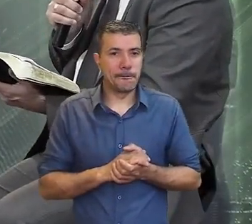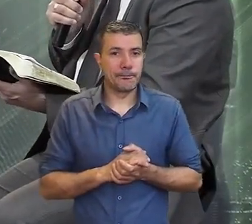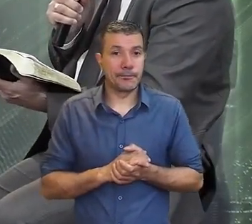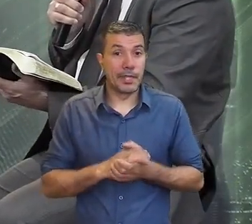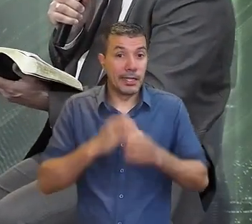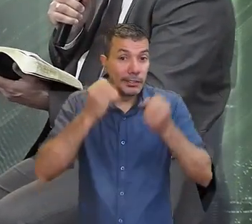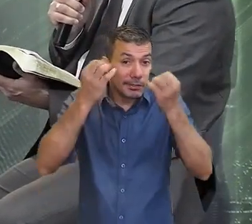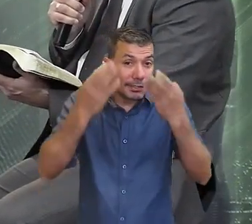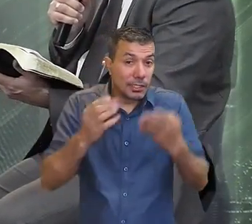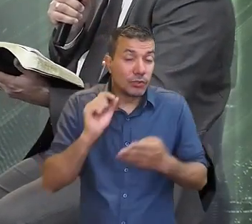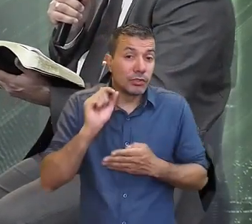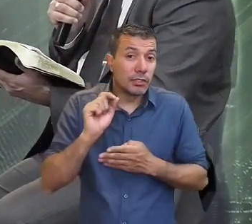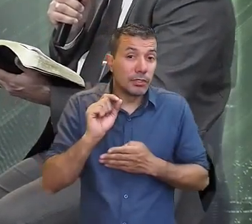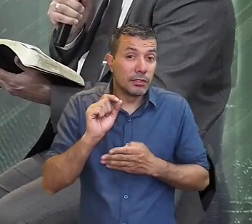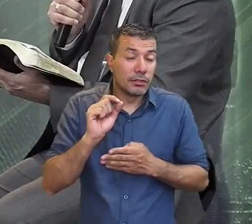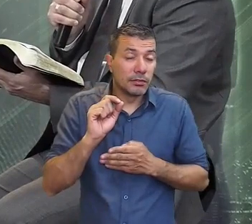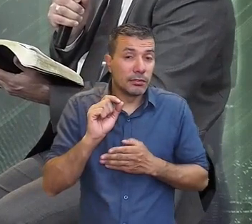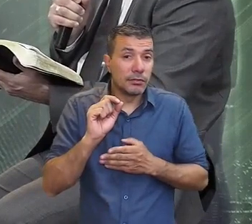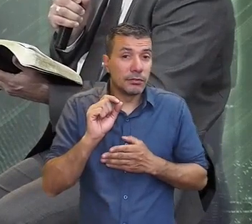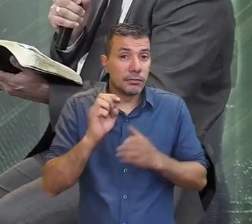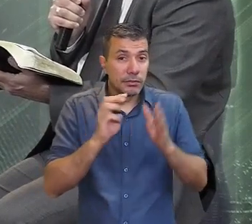Aqui nos é dito o seguinte, Daniel